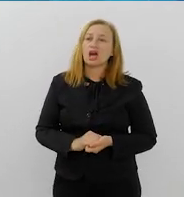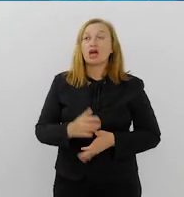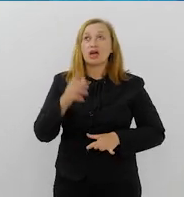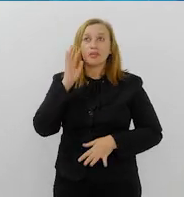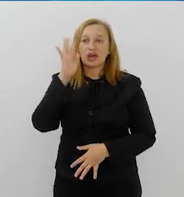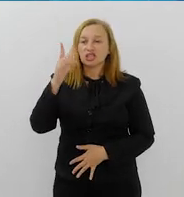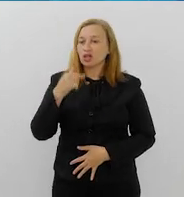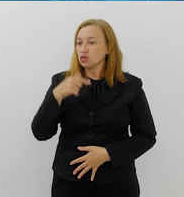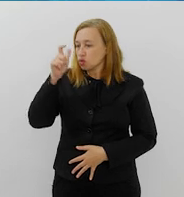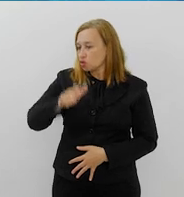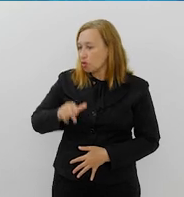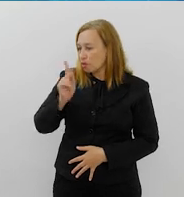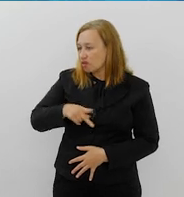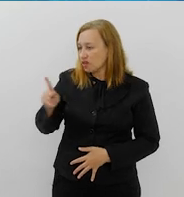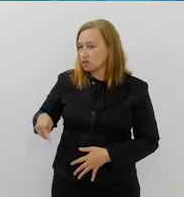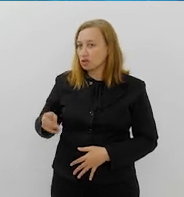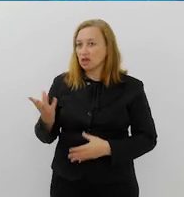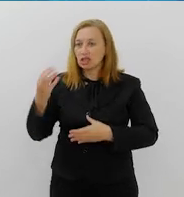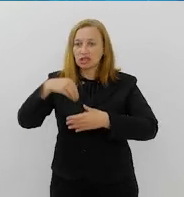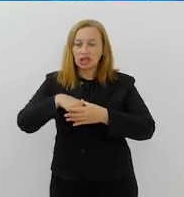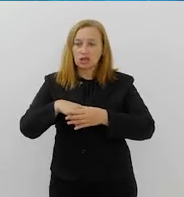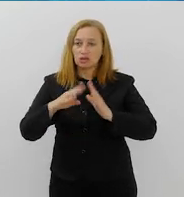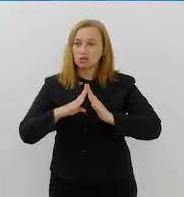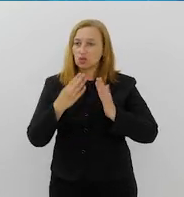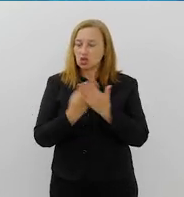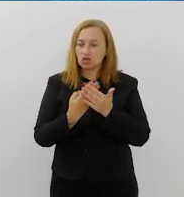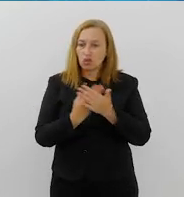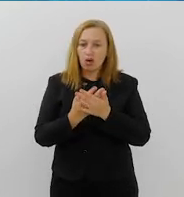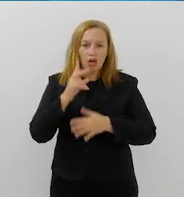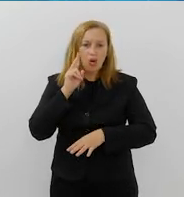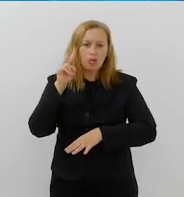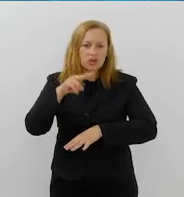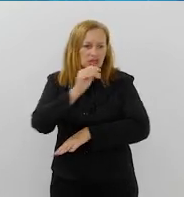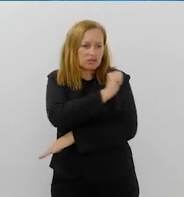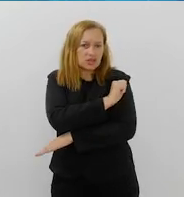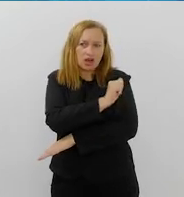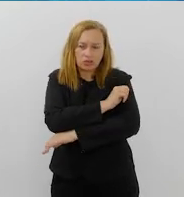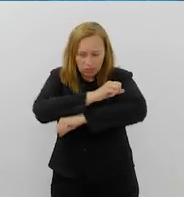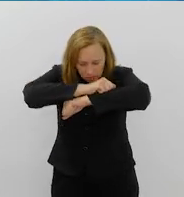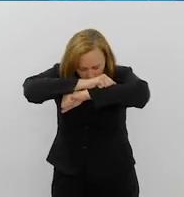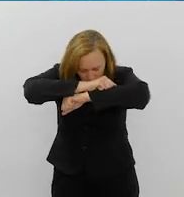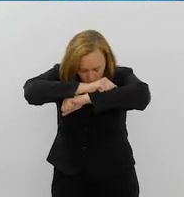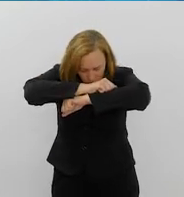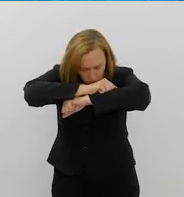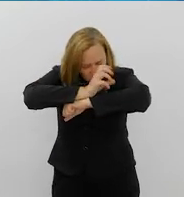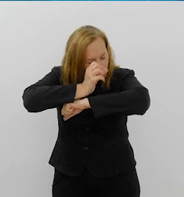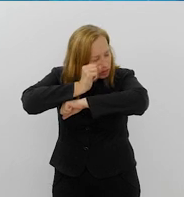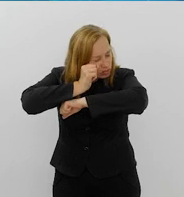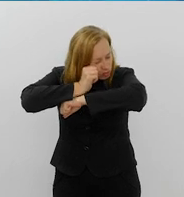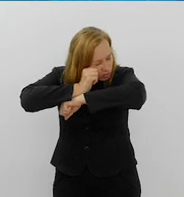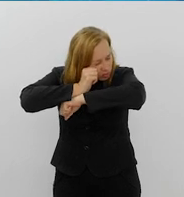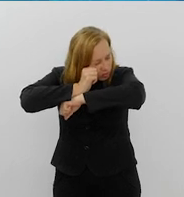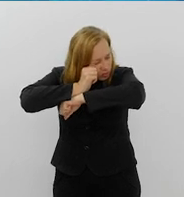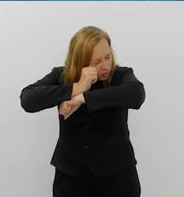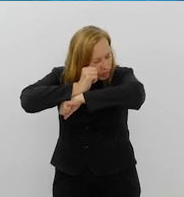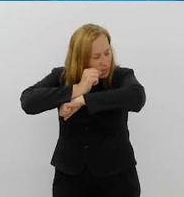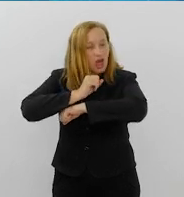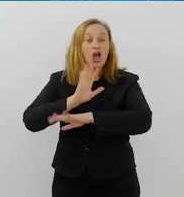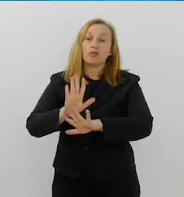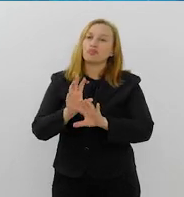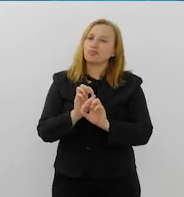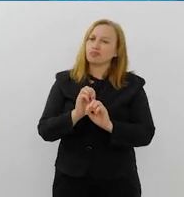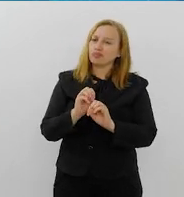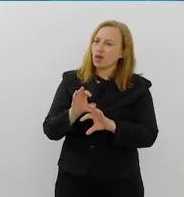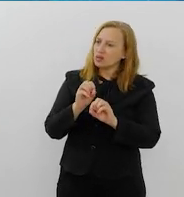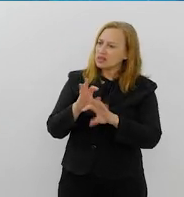imaginar, sou professora, estou dentro de sala de aula. Quando eu olho, meus alunos estão todos dormindo, cabeça baixa. Ou